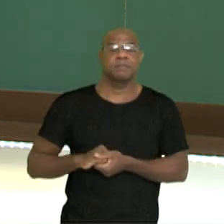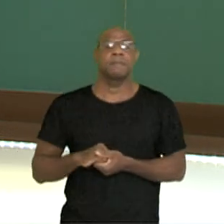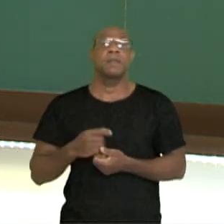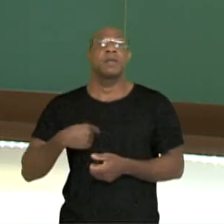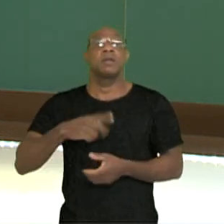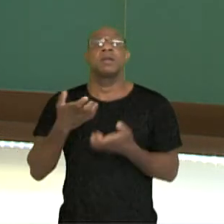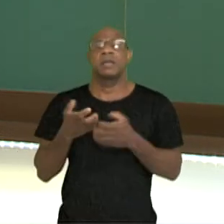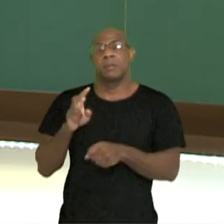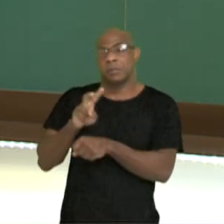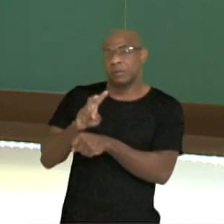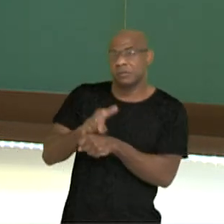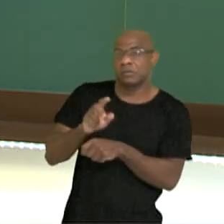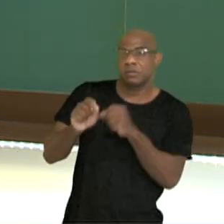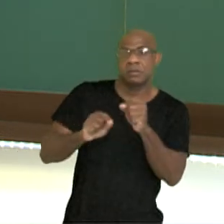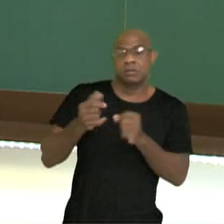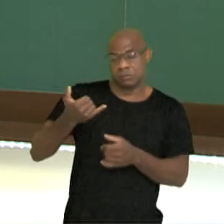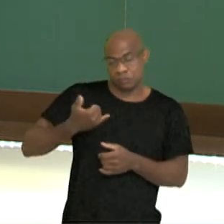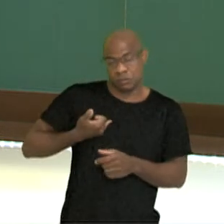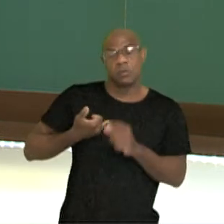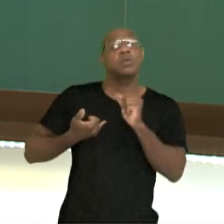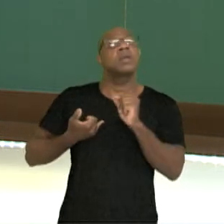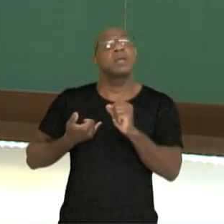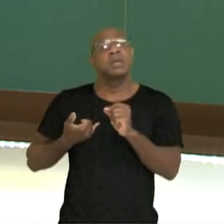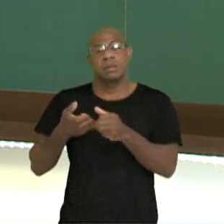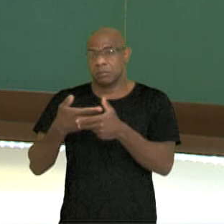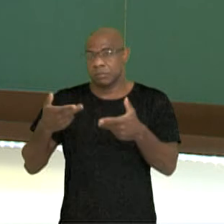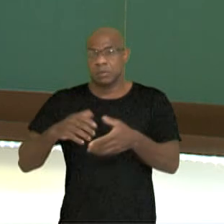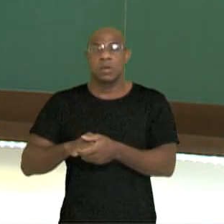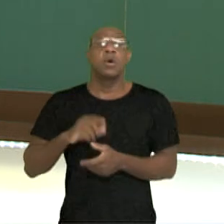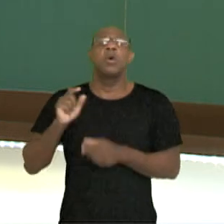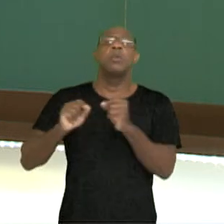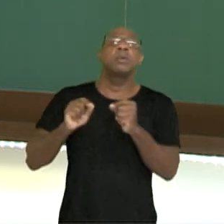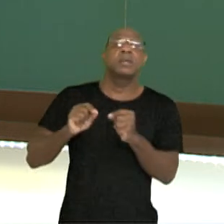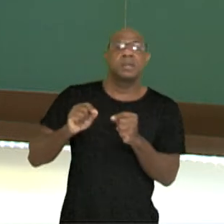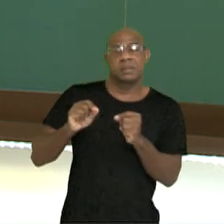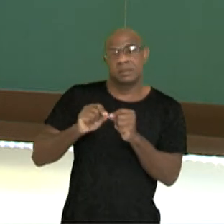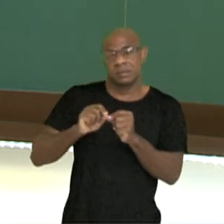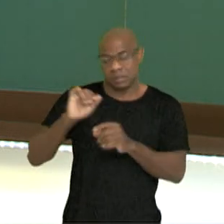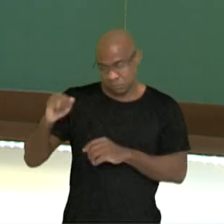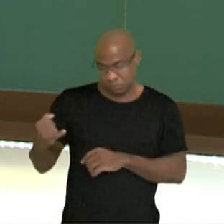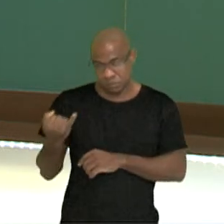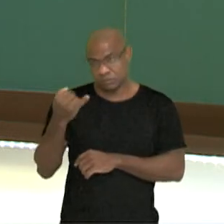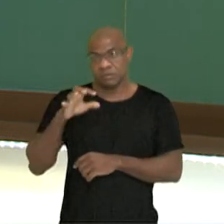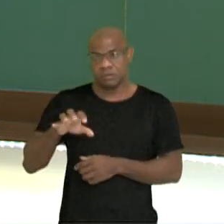proteger a identidade de quem nos disse, no caso dos repórteres, ou porque é irrelevante mesmo que seja